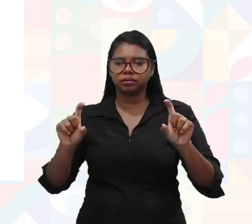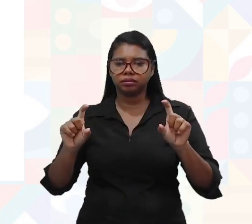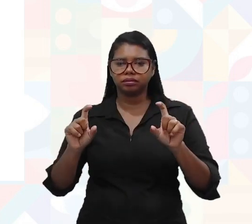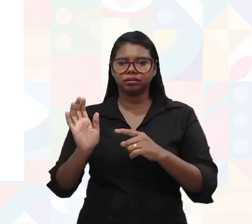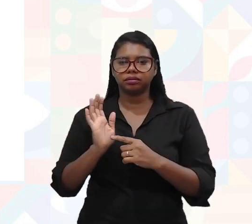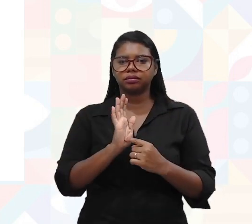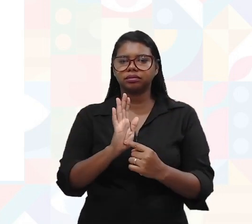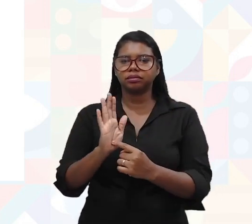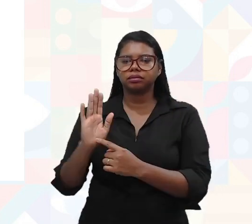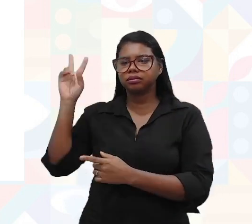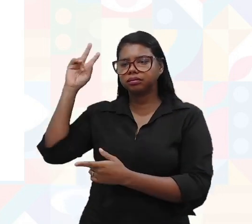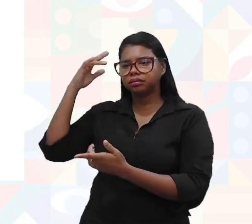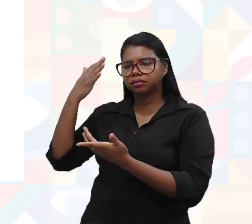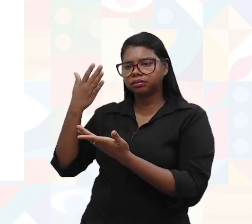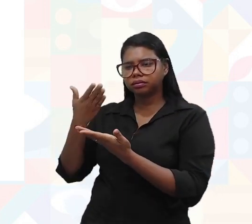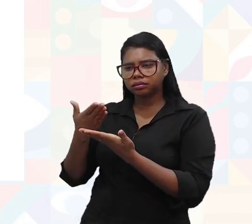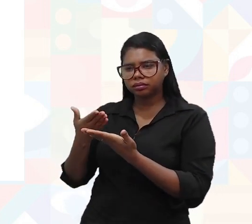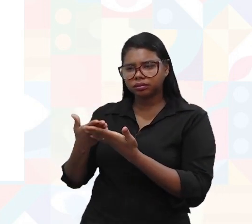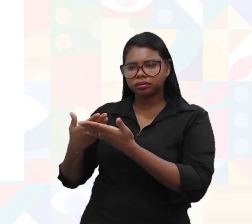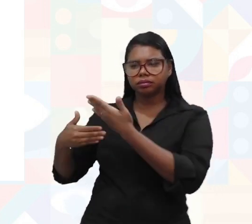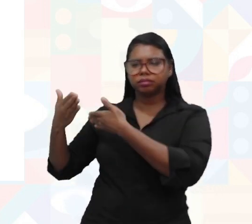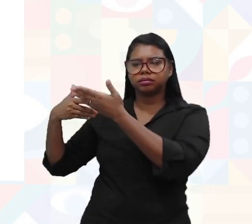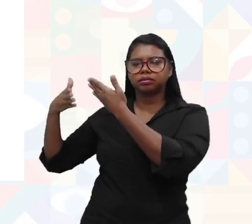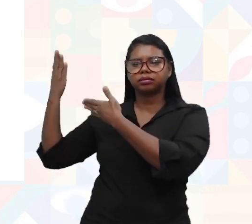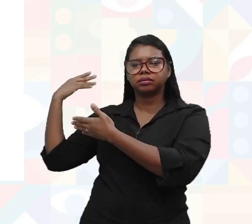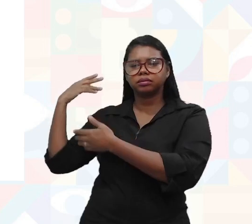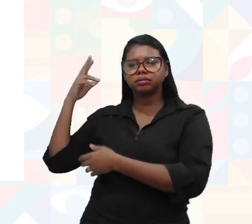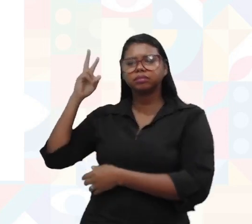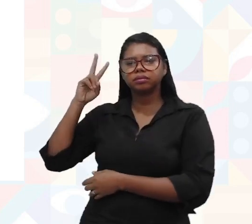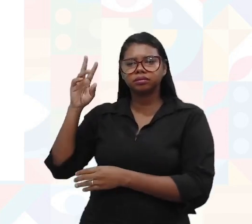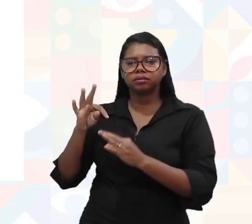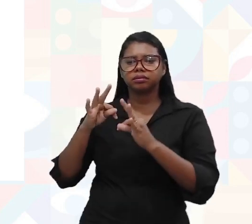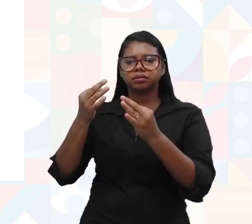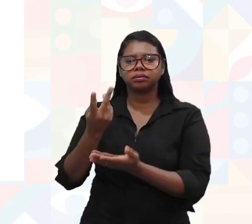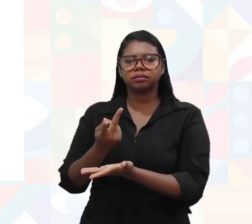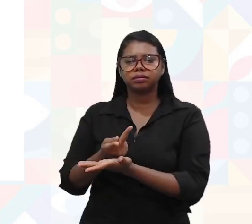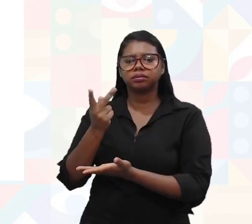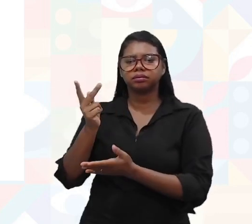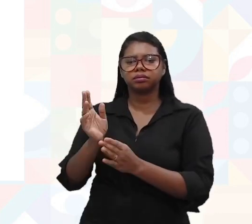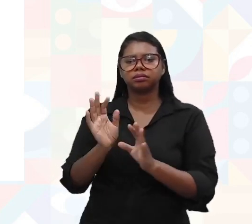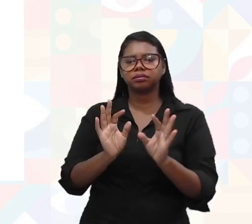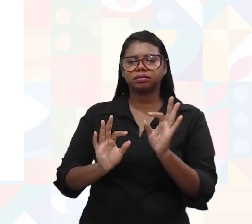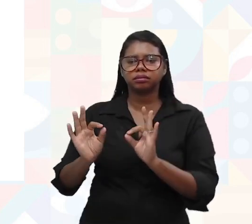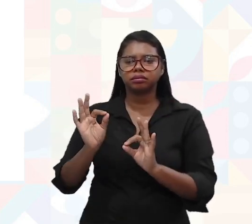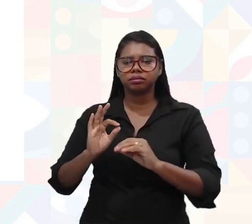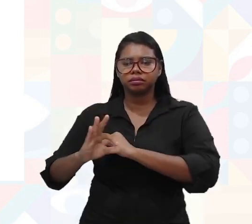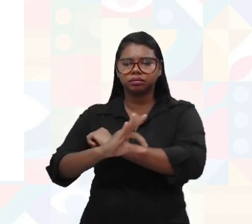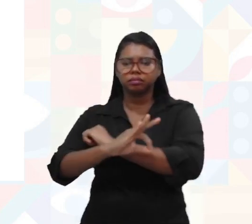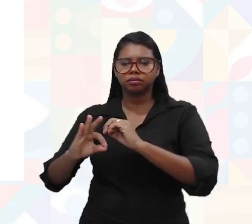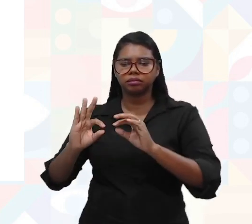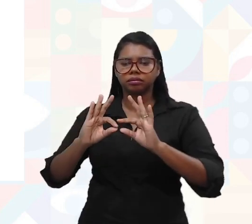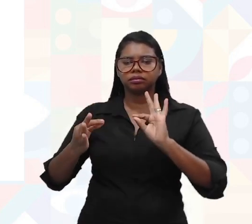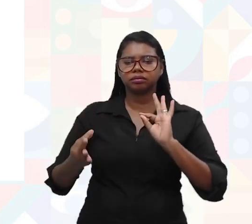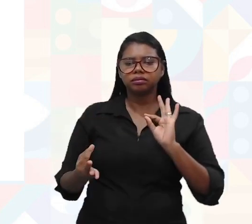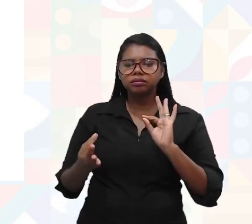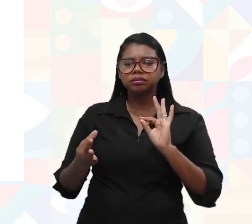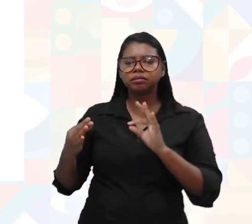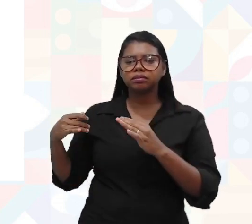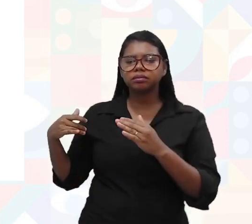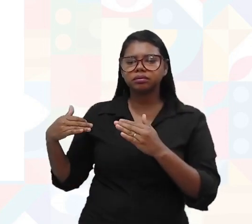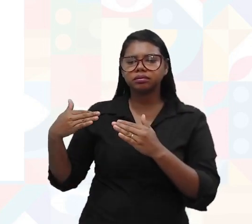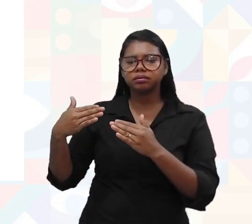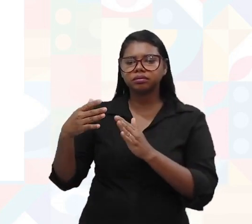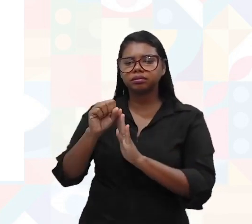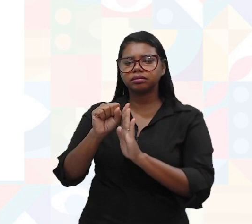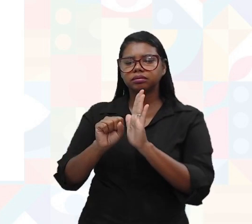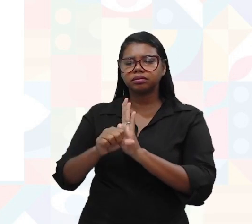situações mitológicas e às vezes históricas, tudo dentro de uma estética clássica. E isso perdurou durante todo o